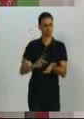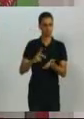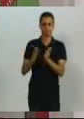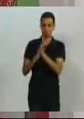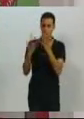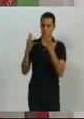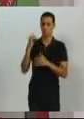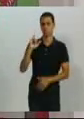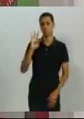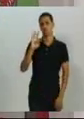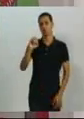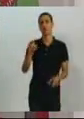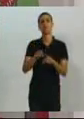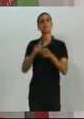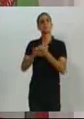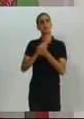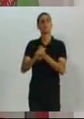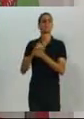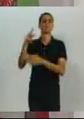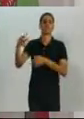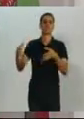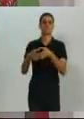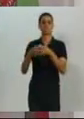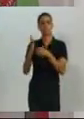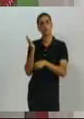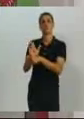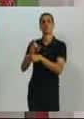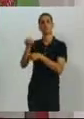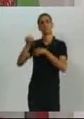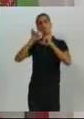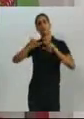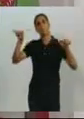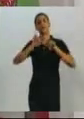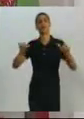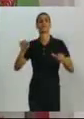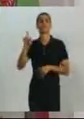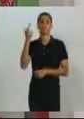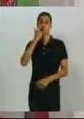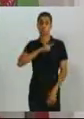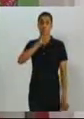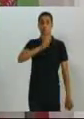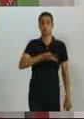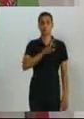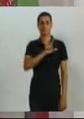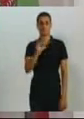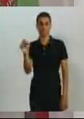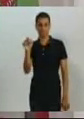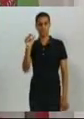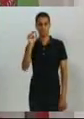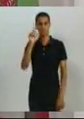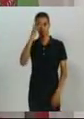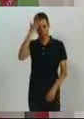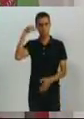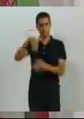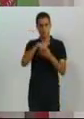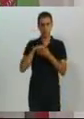Parabéns Ito e parabéns toda a sua equipe que lhe ajudou nessa campanha para você fazer 2.100 votos, é sinal que você fez alguma